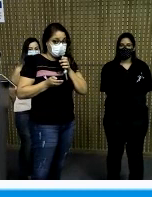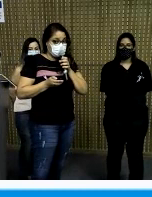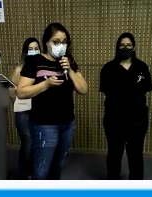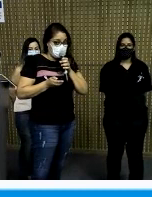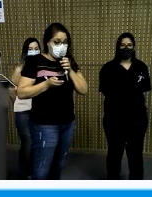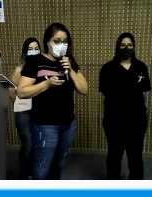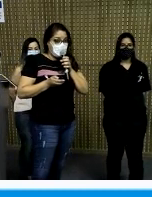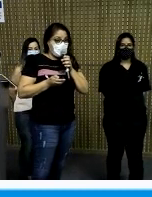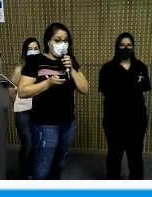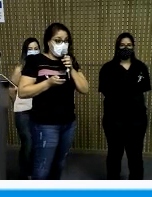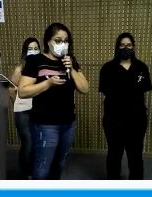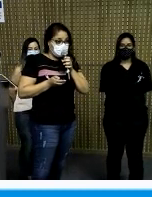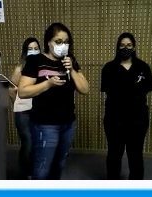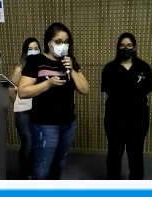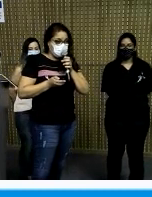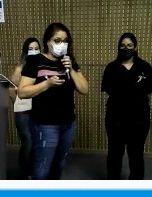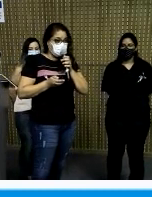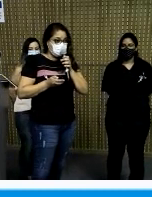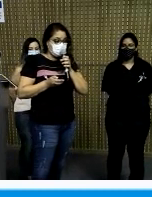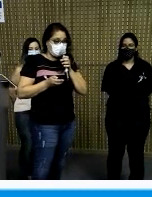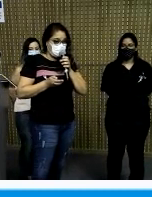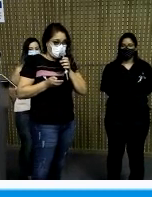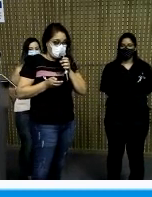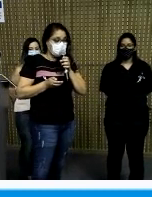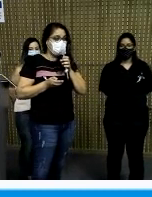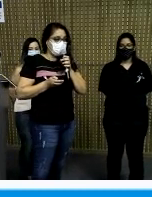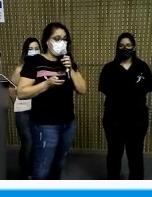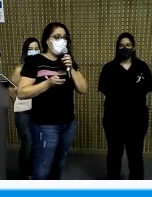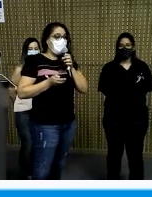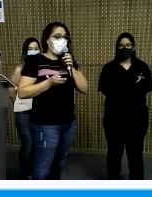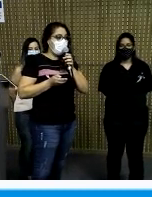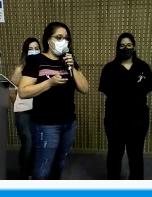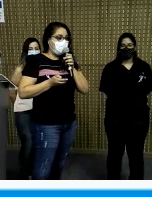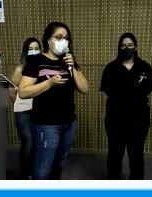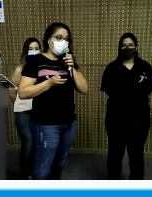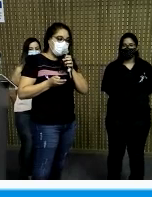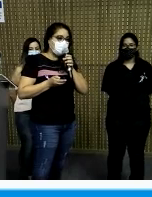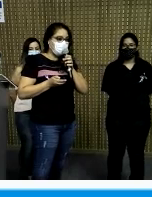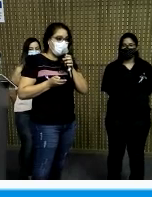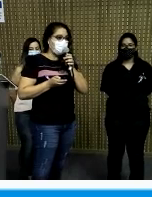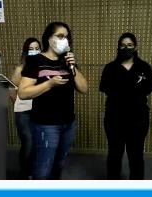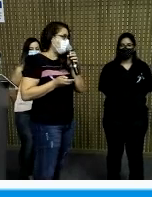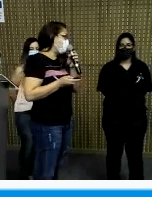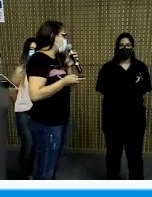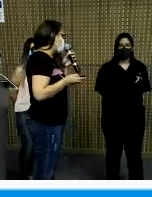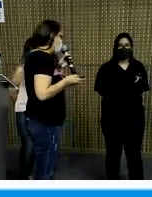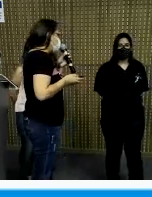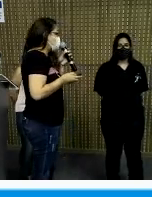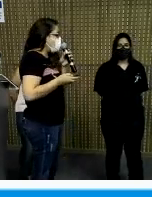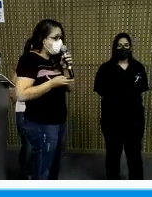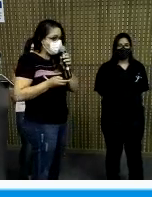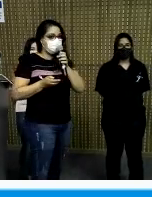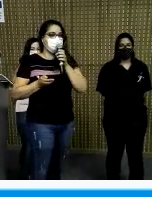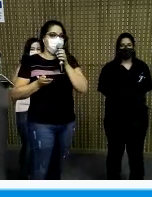equipe assimilar a importância de se registrar, né, da maneira que tem que ser registrado,